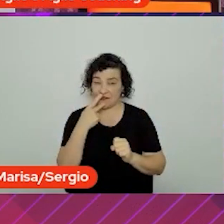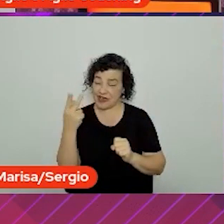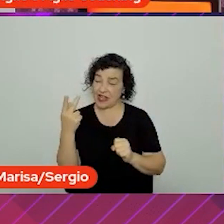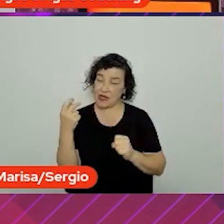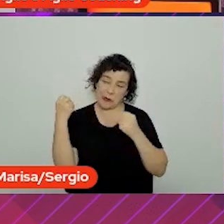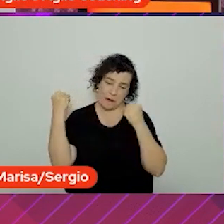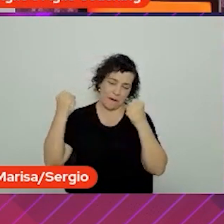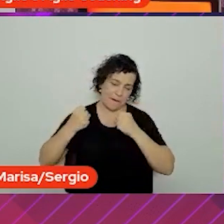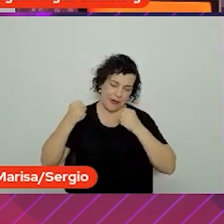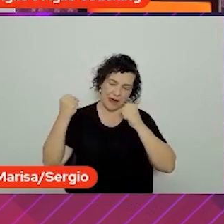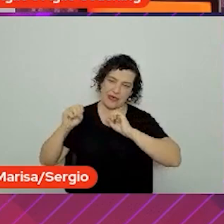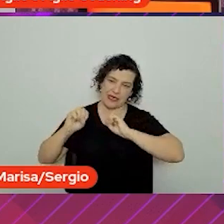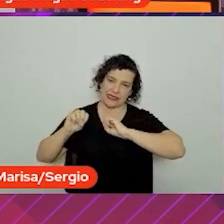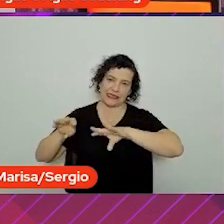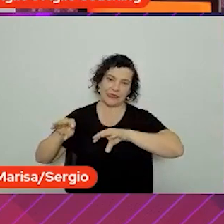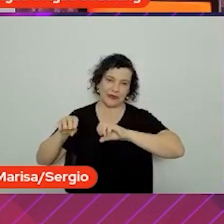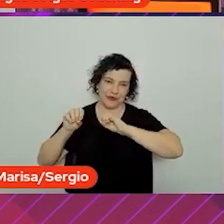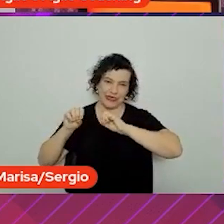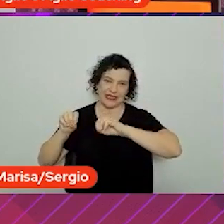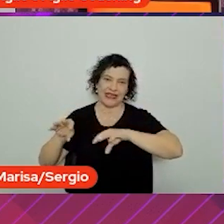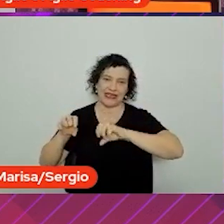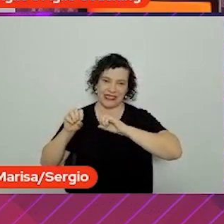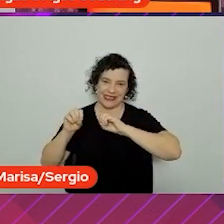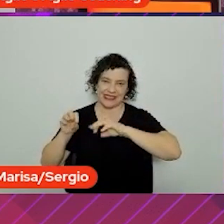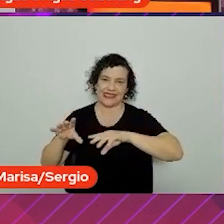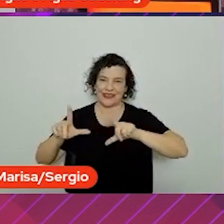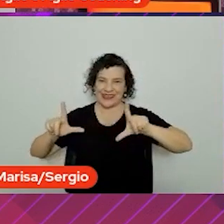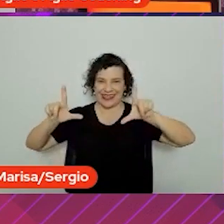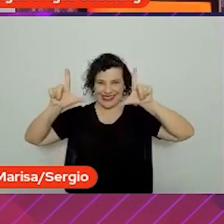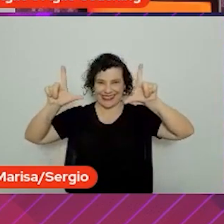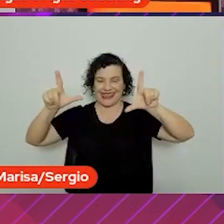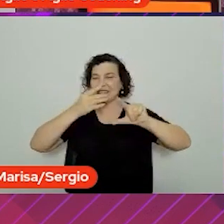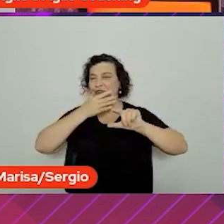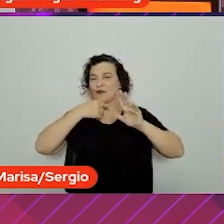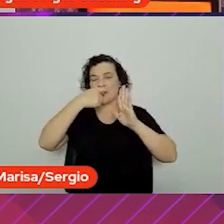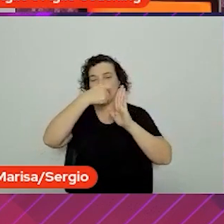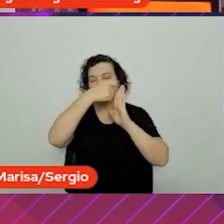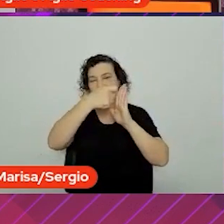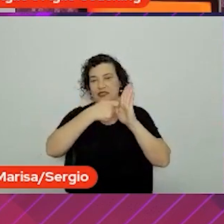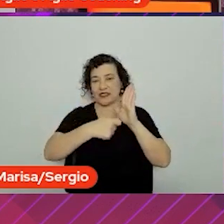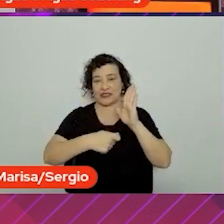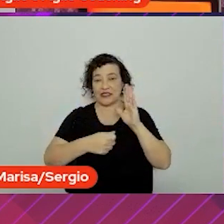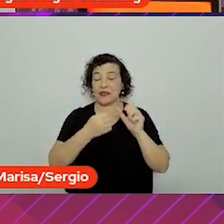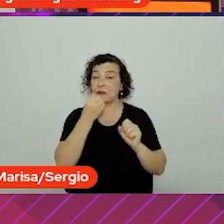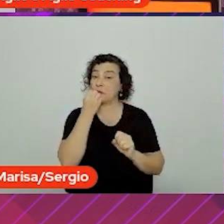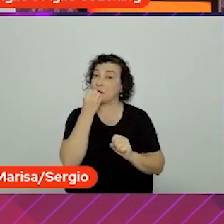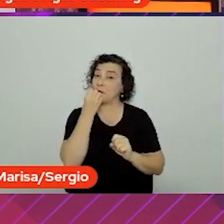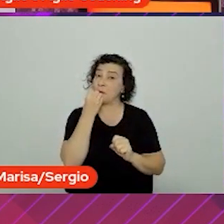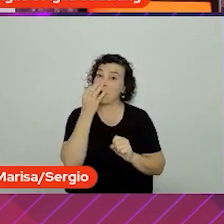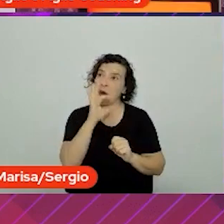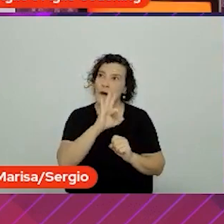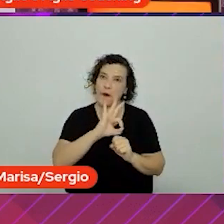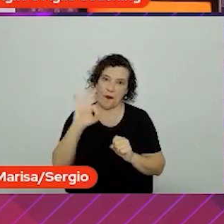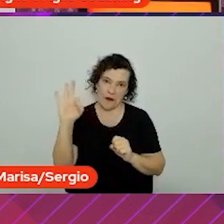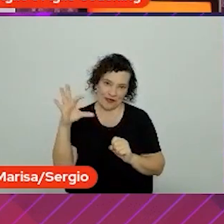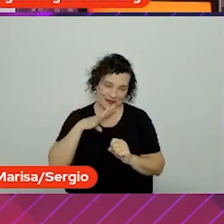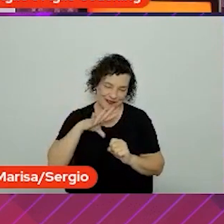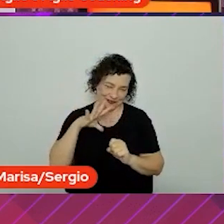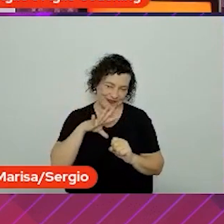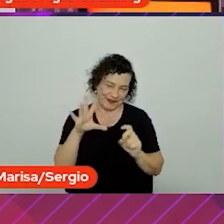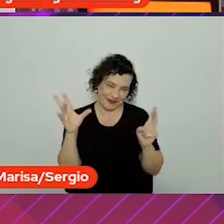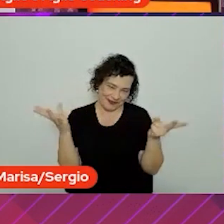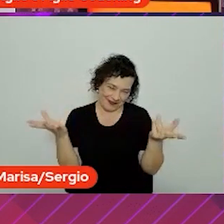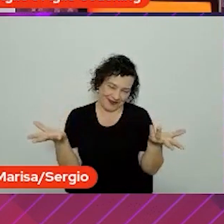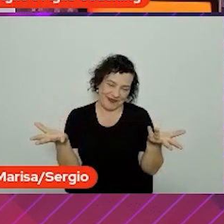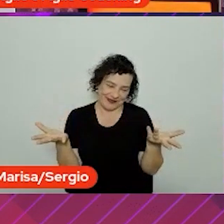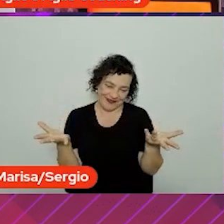o cara ali escrito o cartaz dele escrito em muito bom português. E o reflexo de